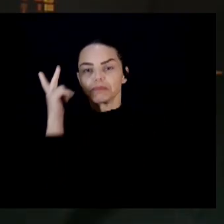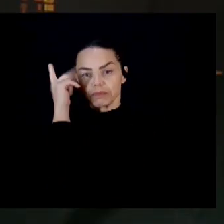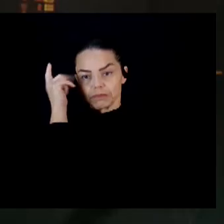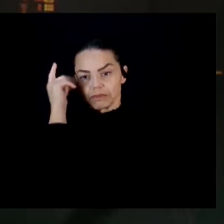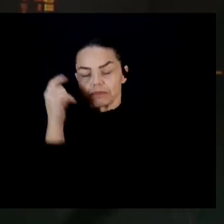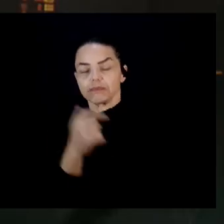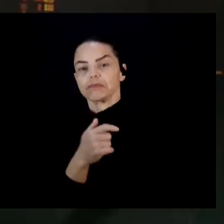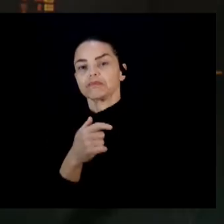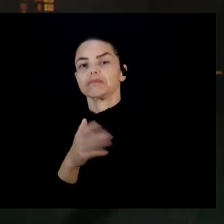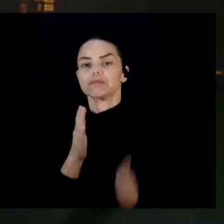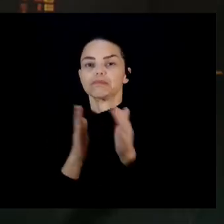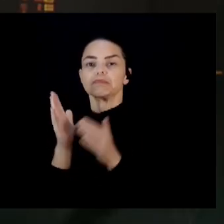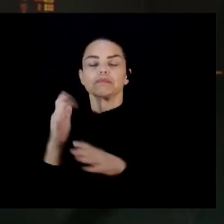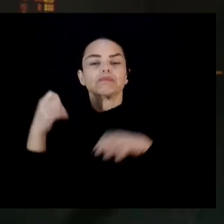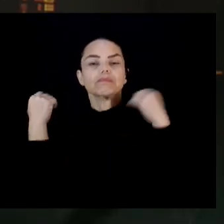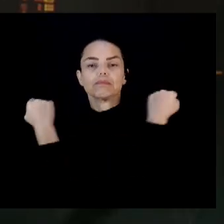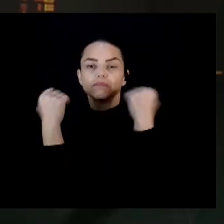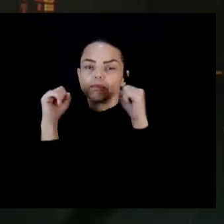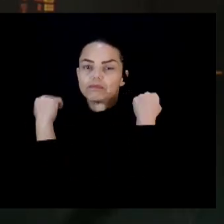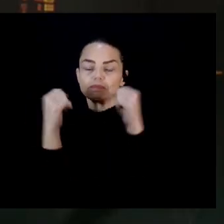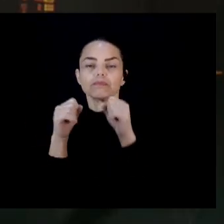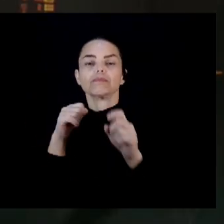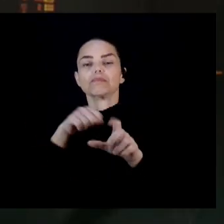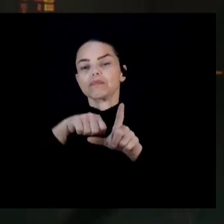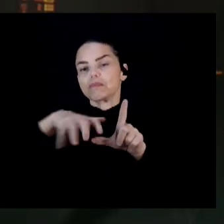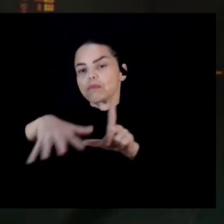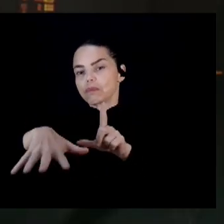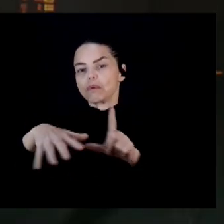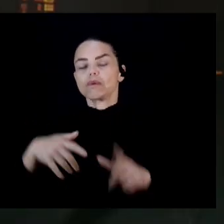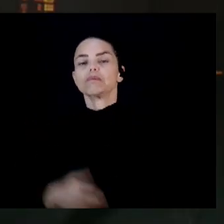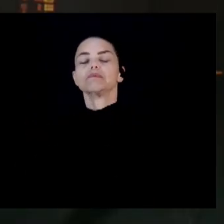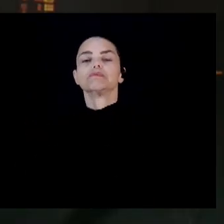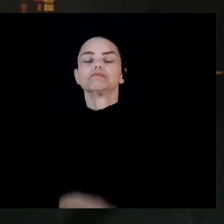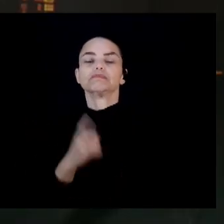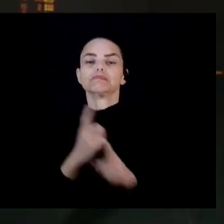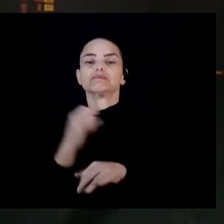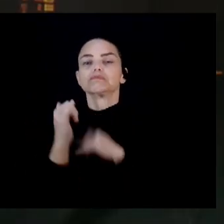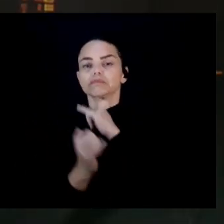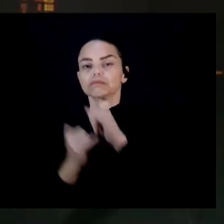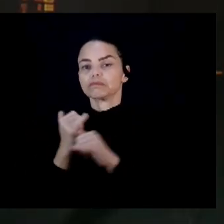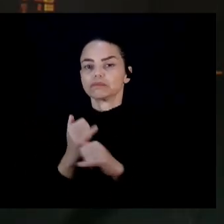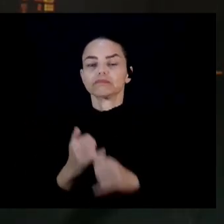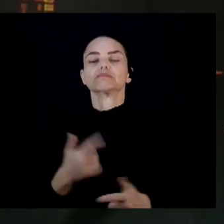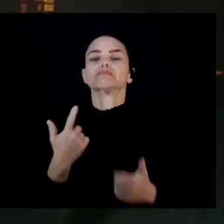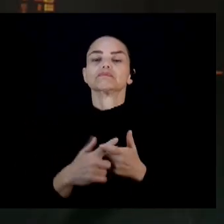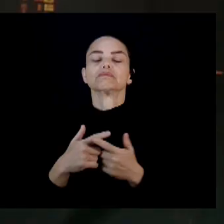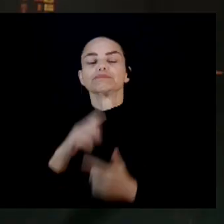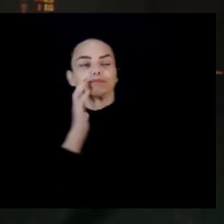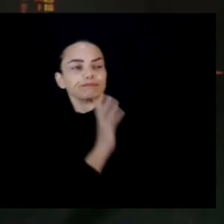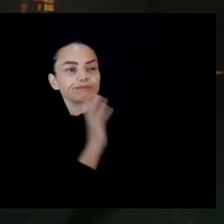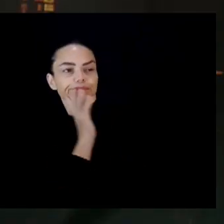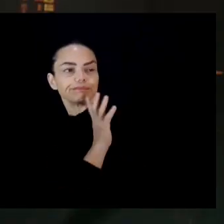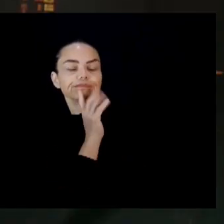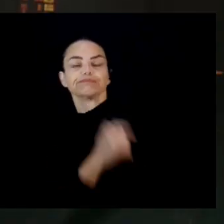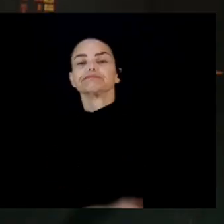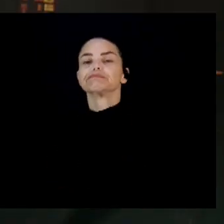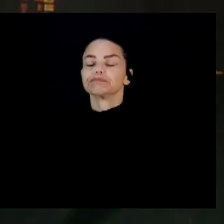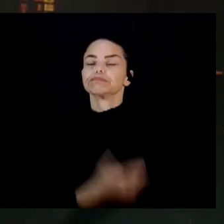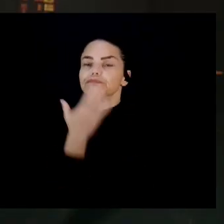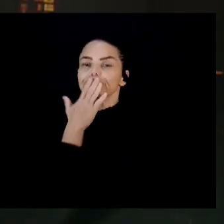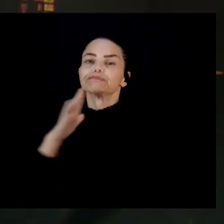seguirem treinos de influenciadores ou que encontram na internet porque são legais ou prometem